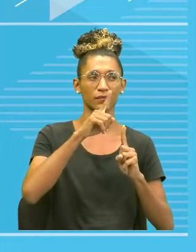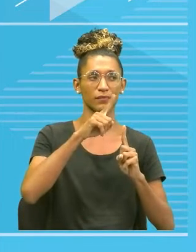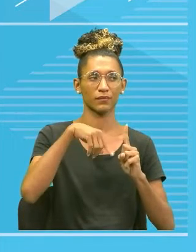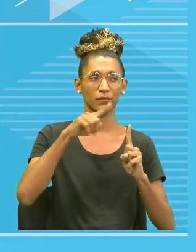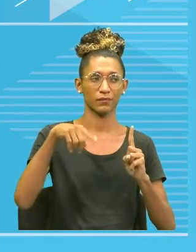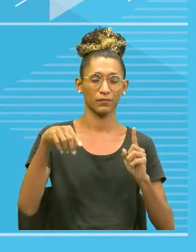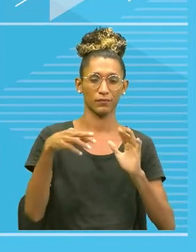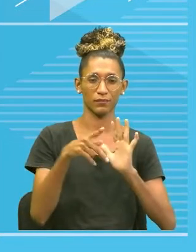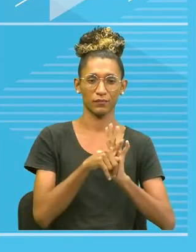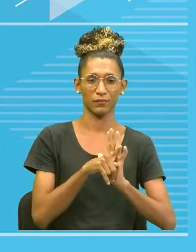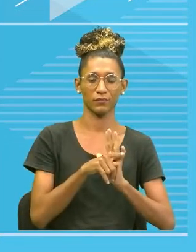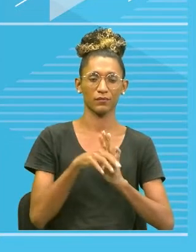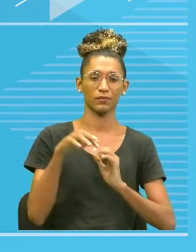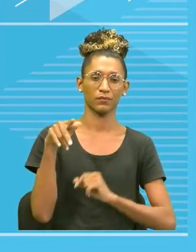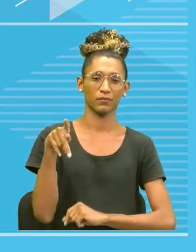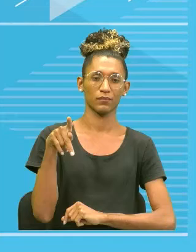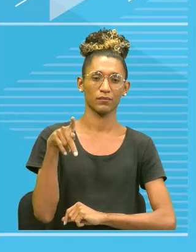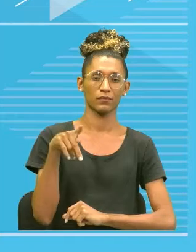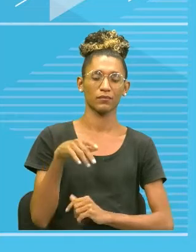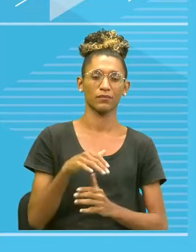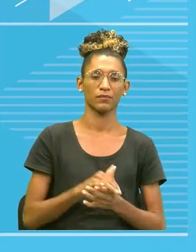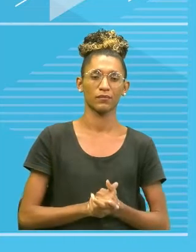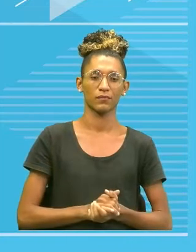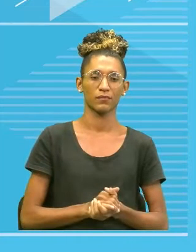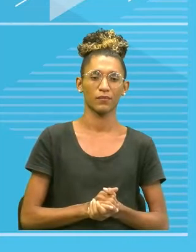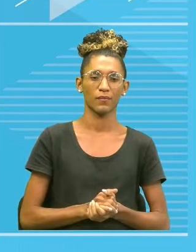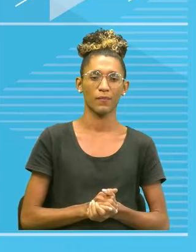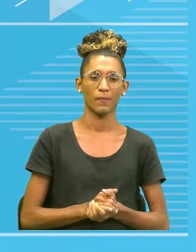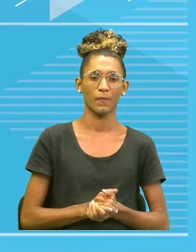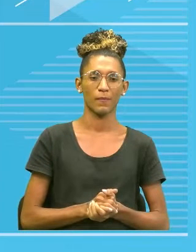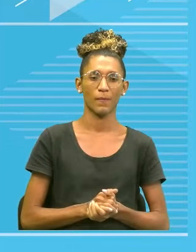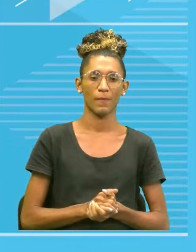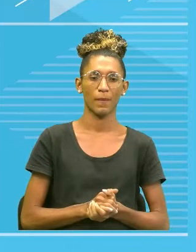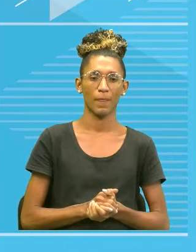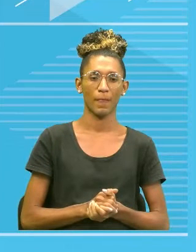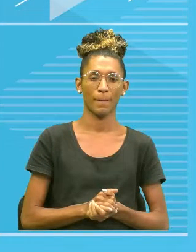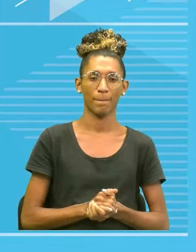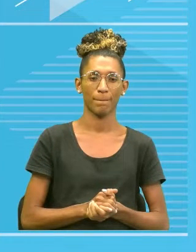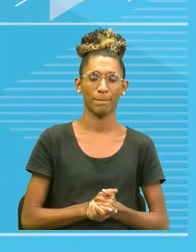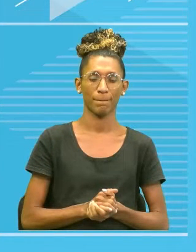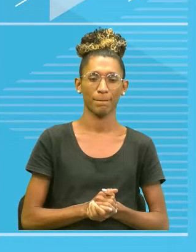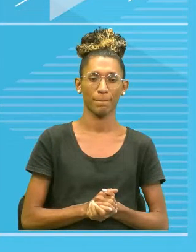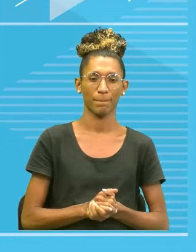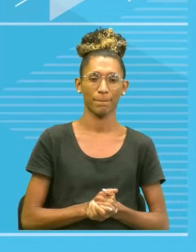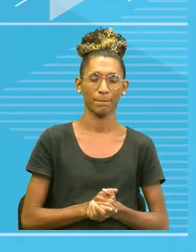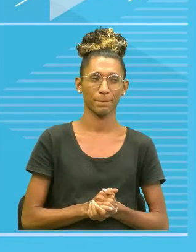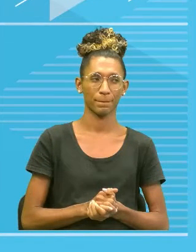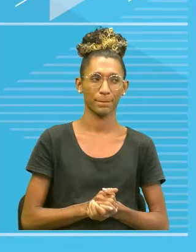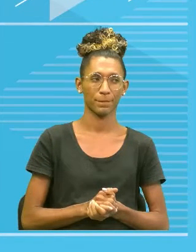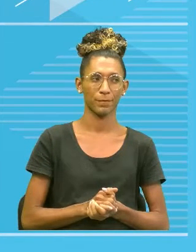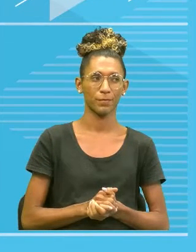de pressão, tá bom? ΔP, variação de pressão.